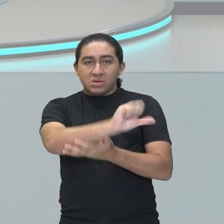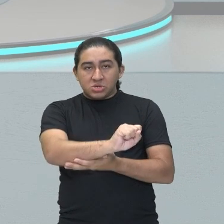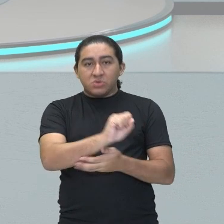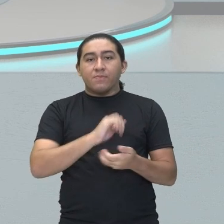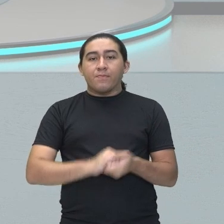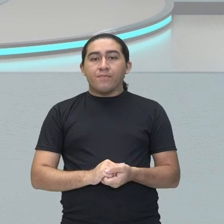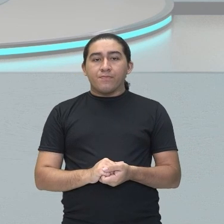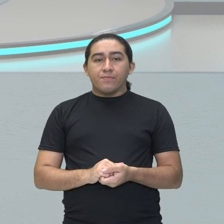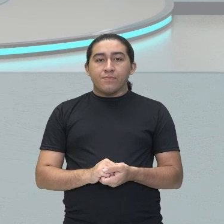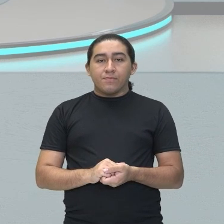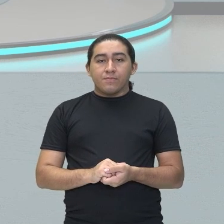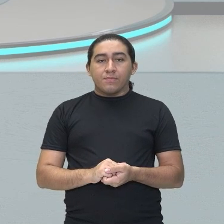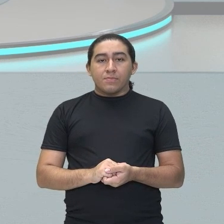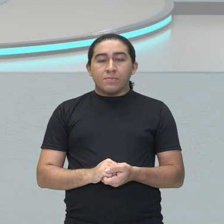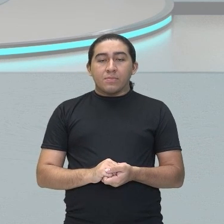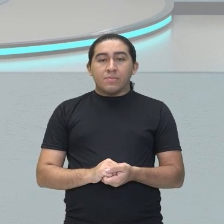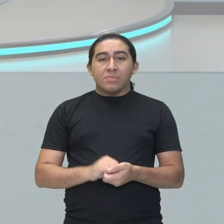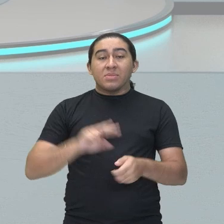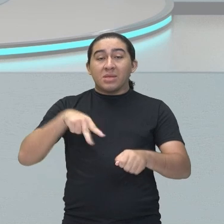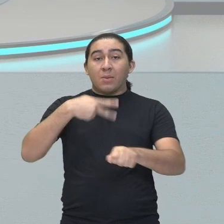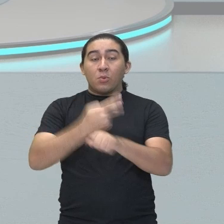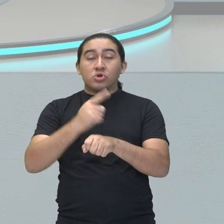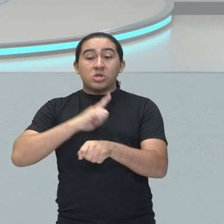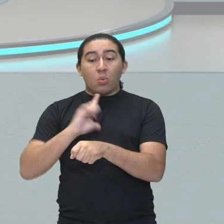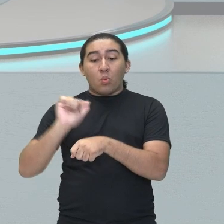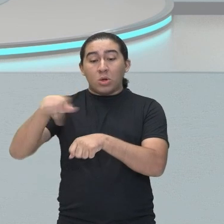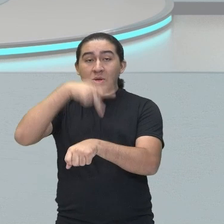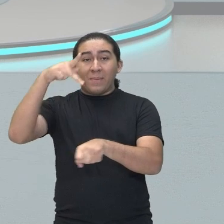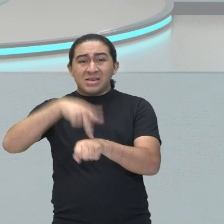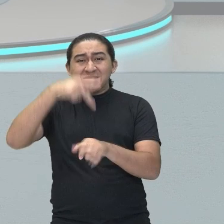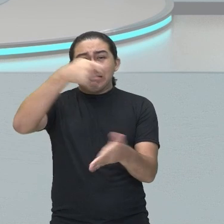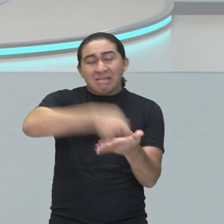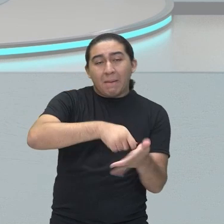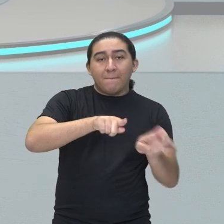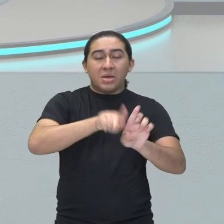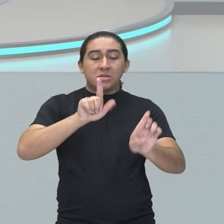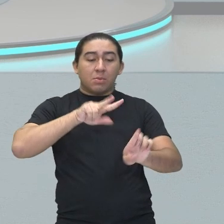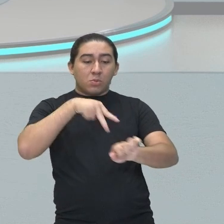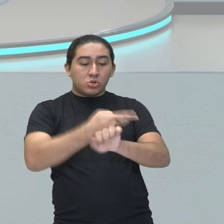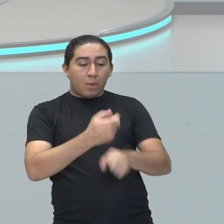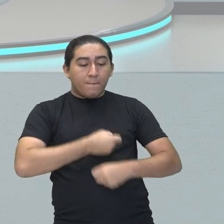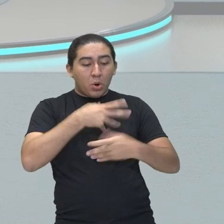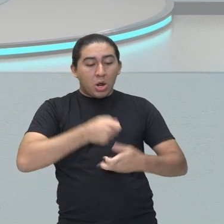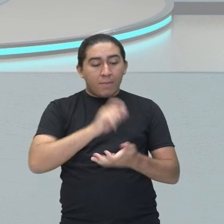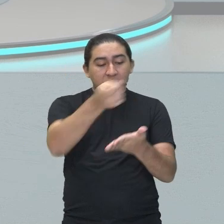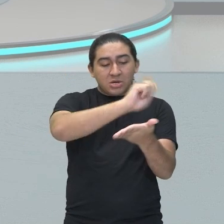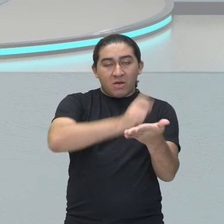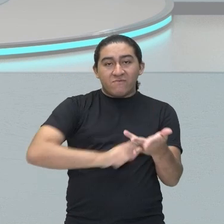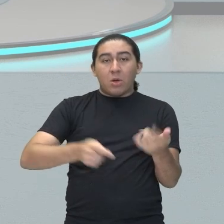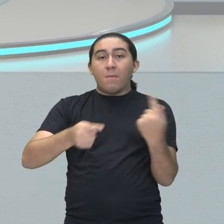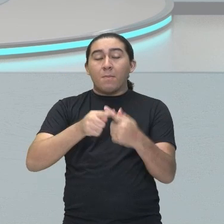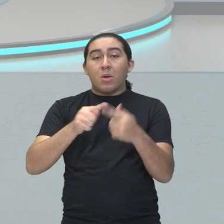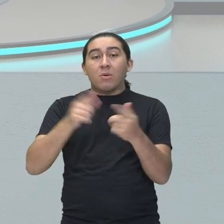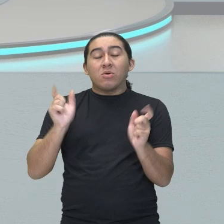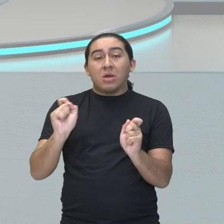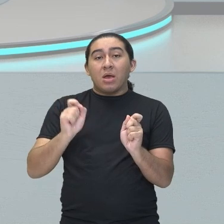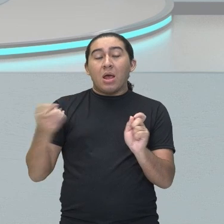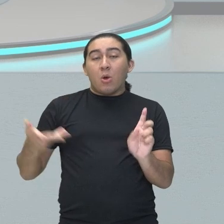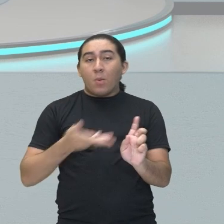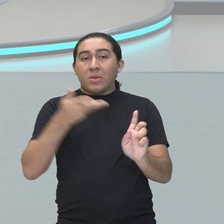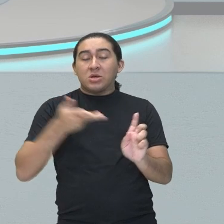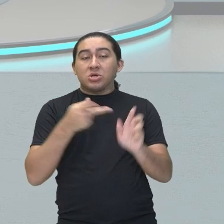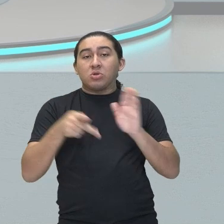degredo em Angola, mas livrou-se da pena ao escrever um poema exaltando o casamento da filha do Marquês de